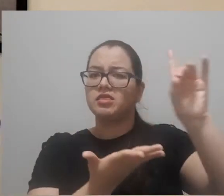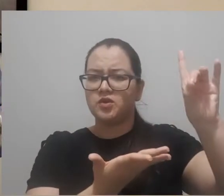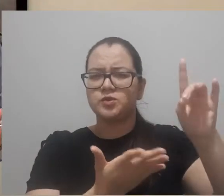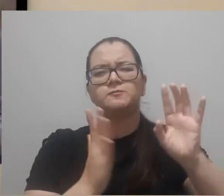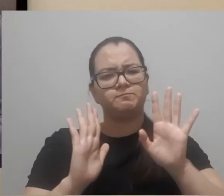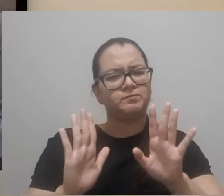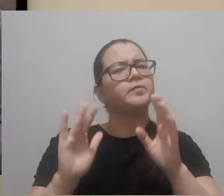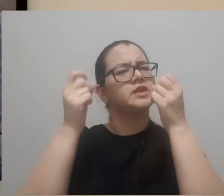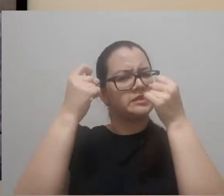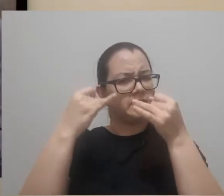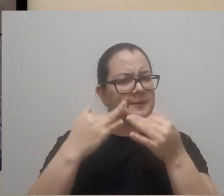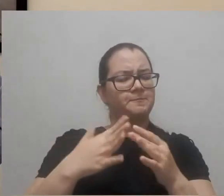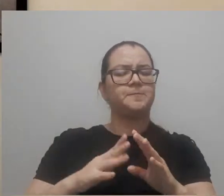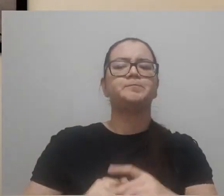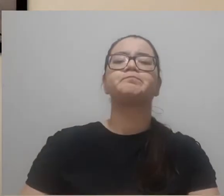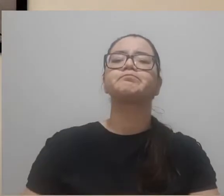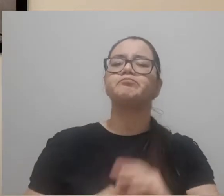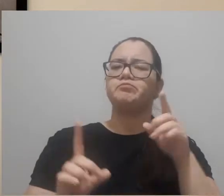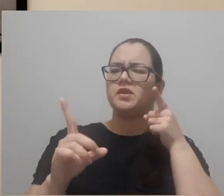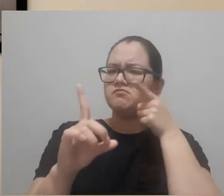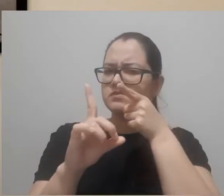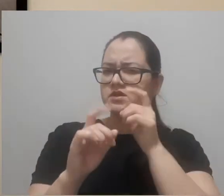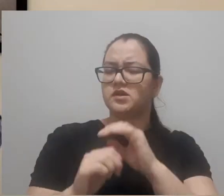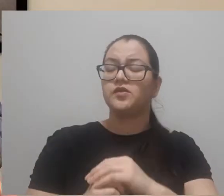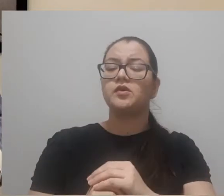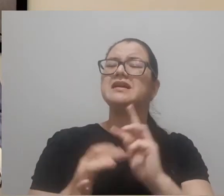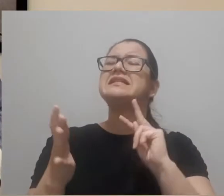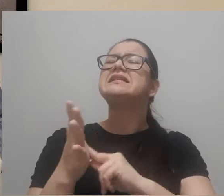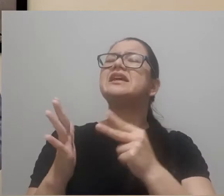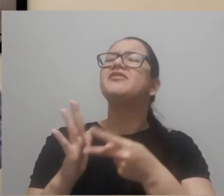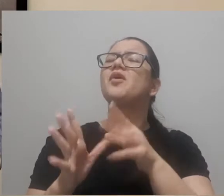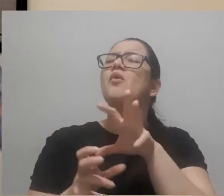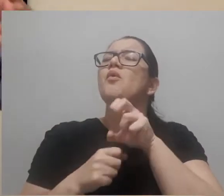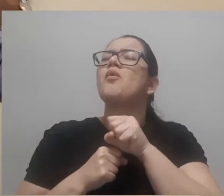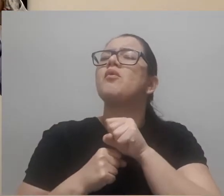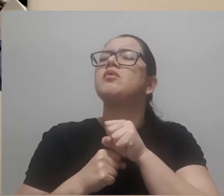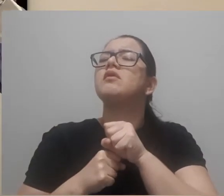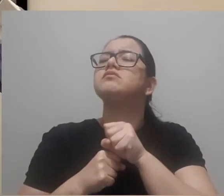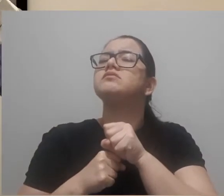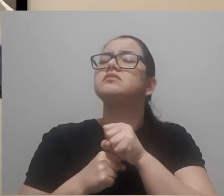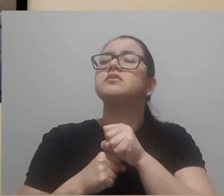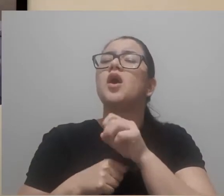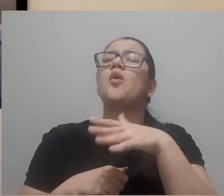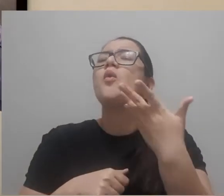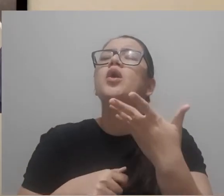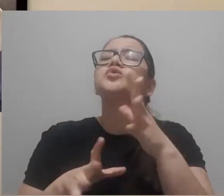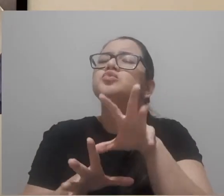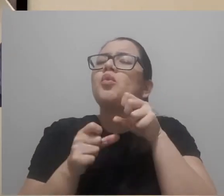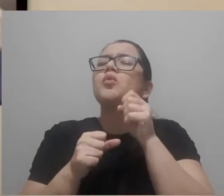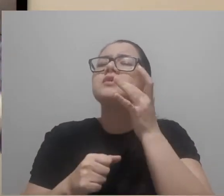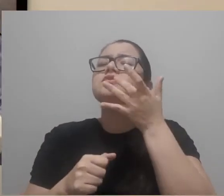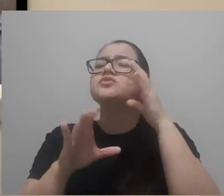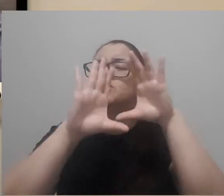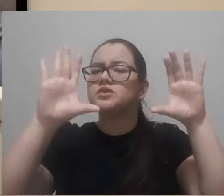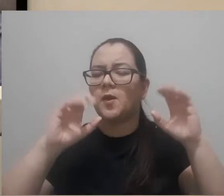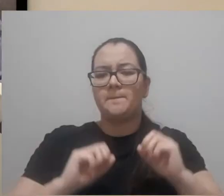que significa acumular? Quando é que nós acumulamos tesouro nos céus? Primeiro, nós, depois de definirmos